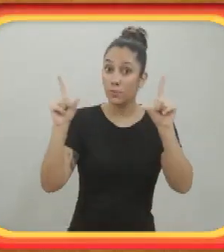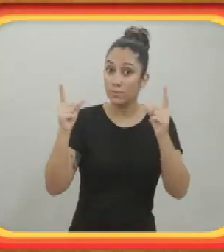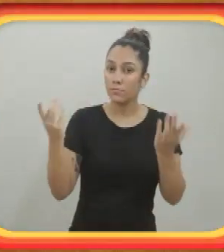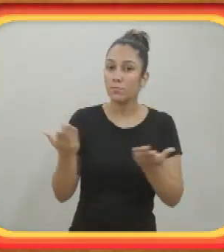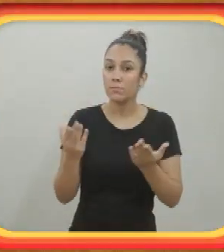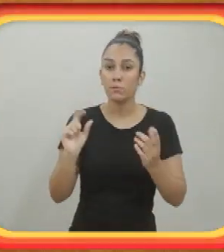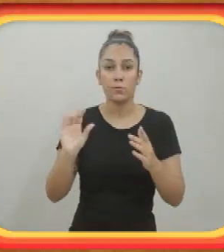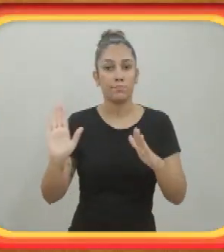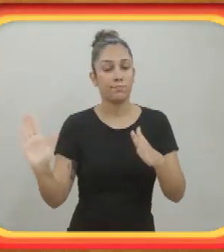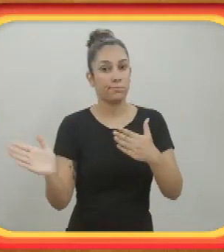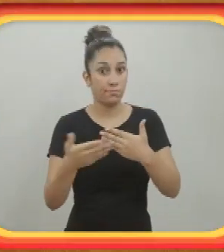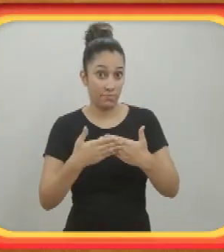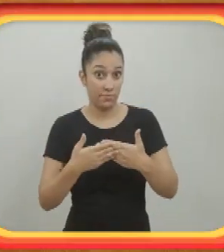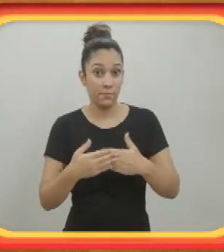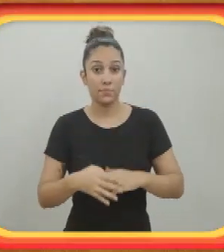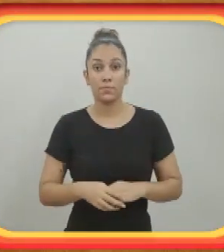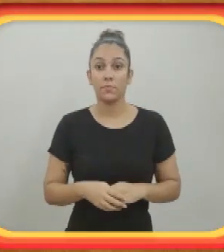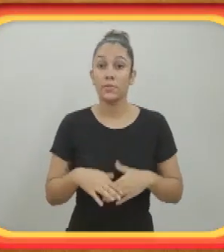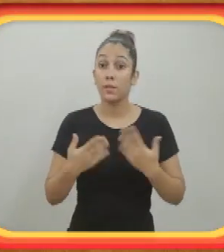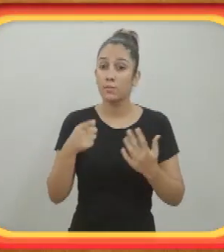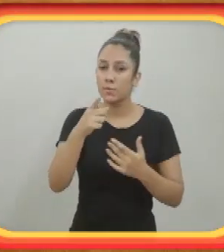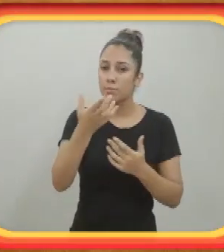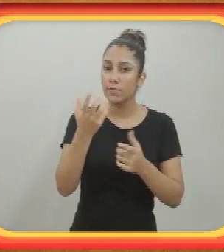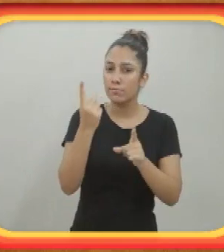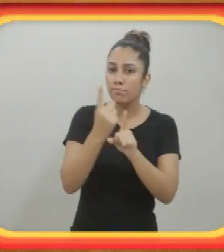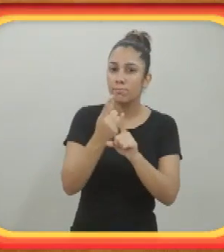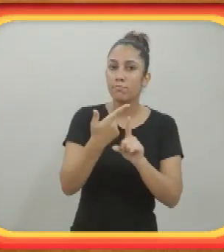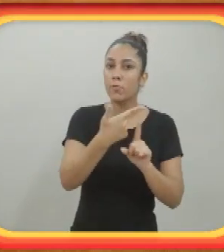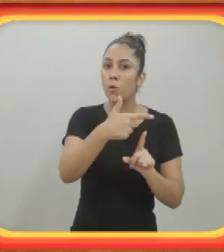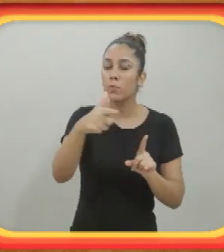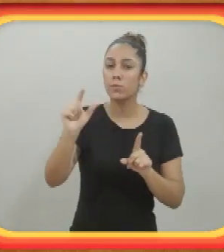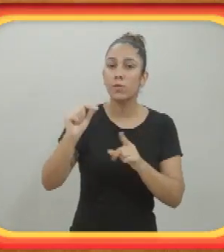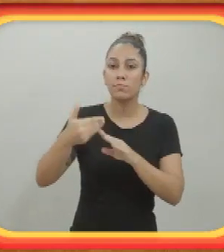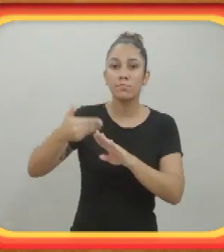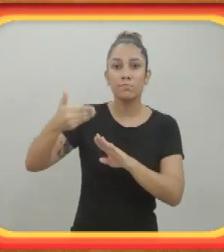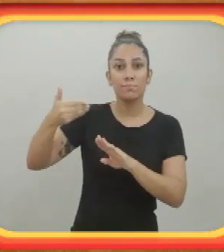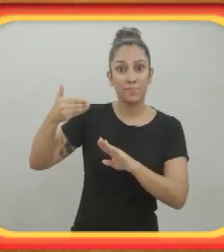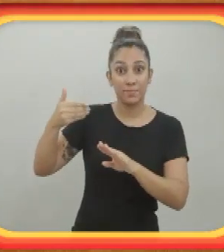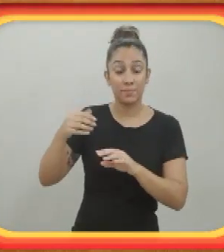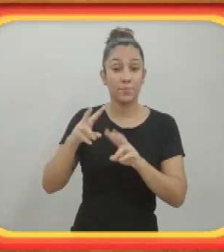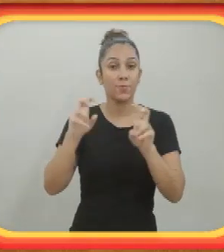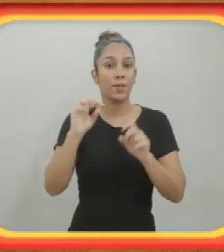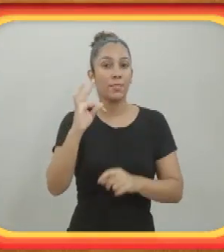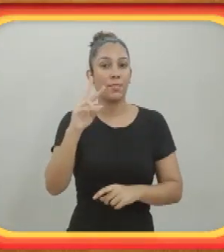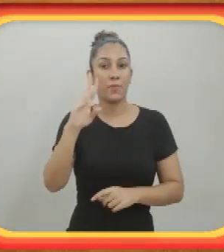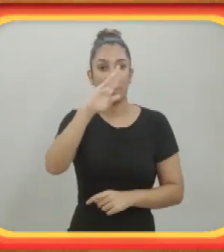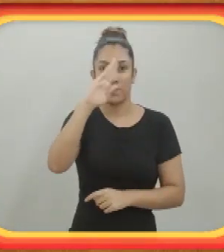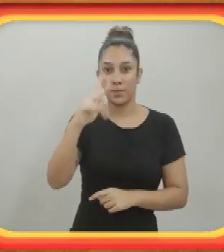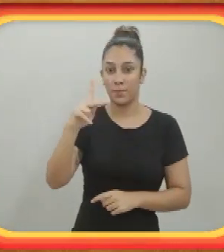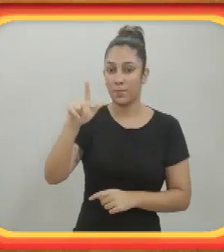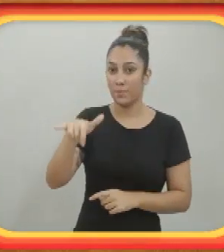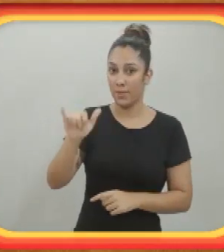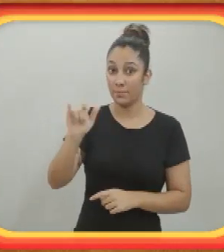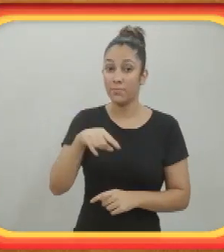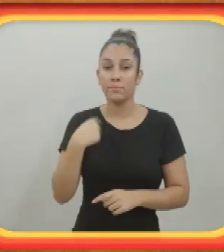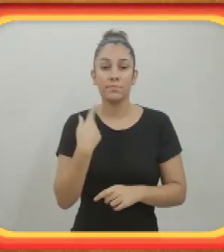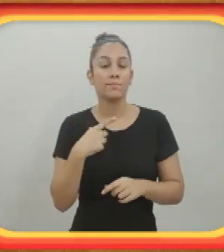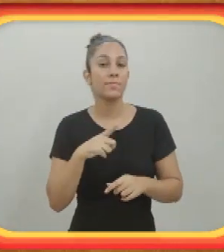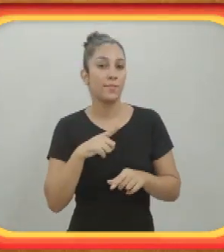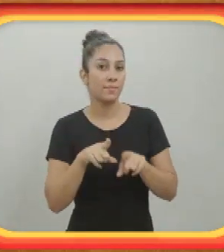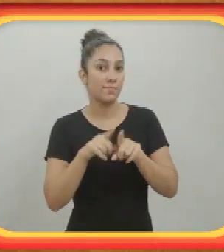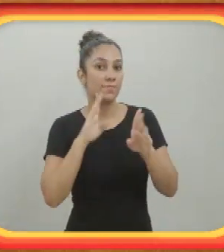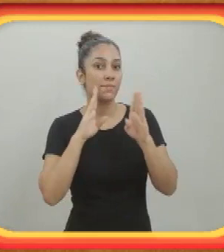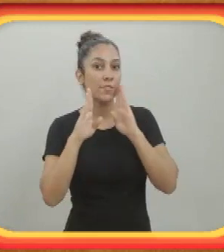programa especial de hoje fica por aqui. Você encontra este e outros episódios no TV Brasil Play. Nós